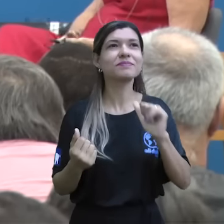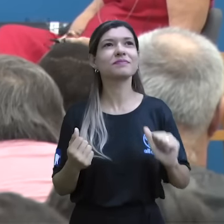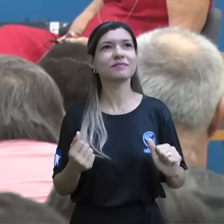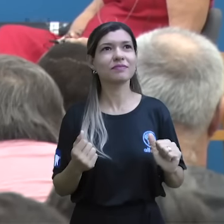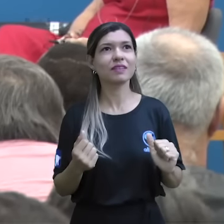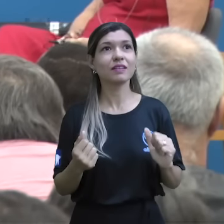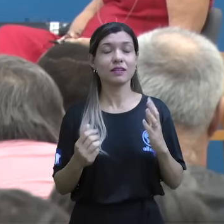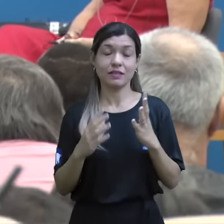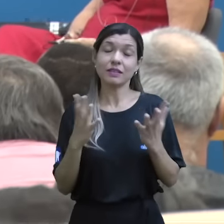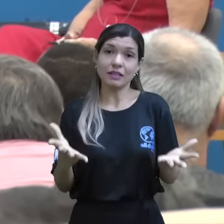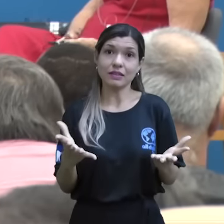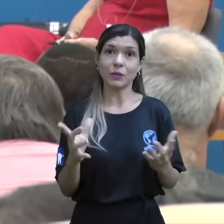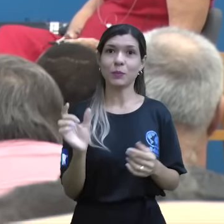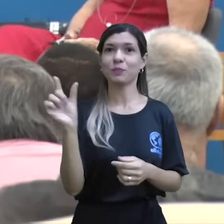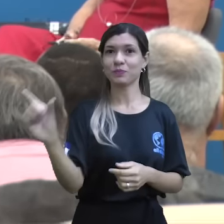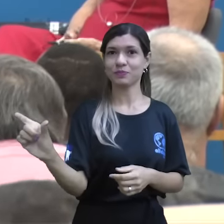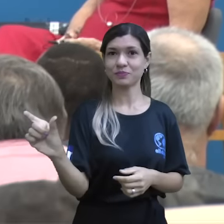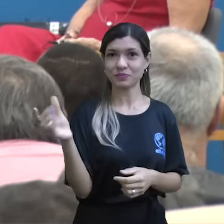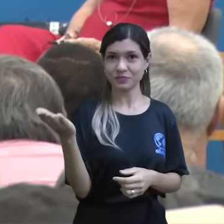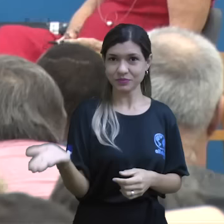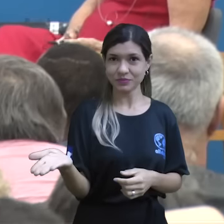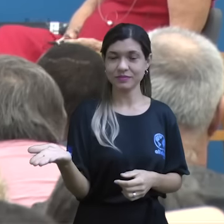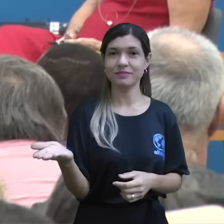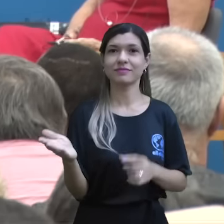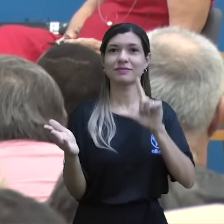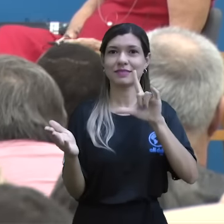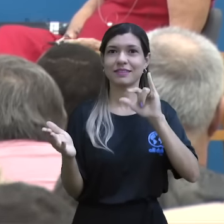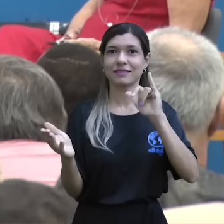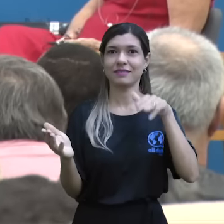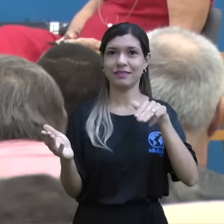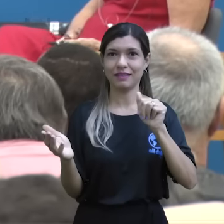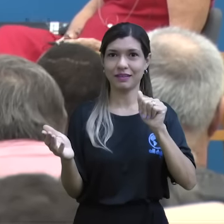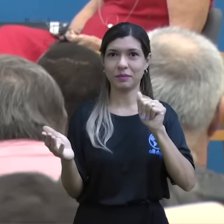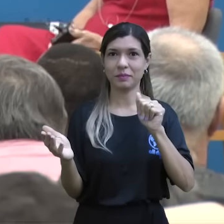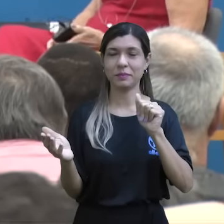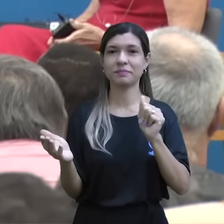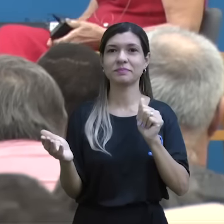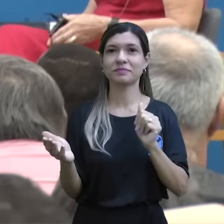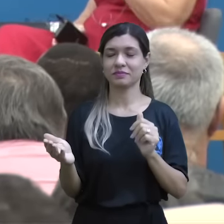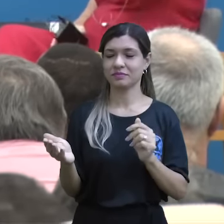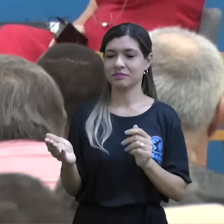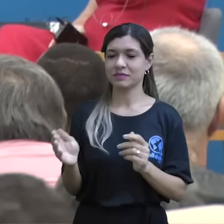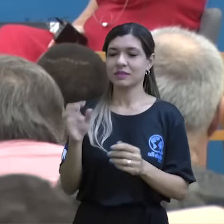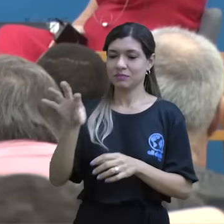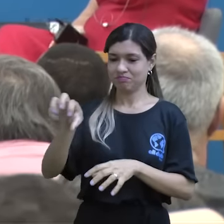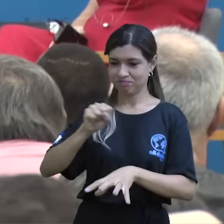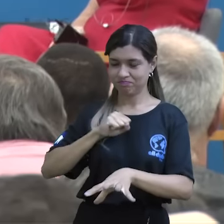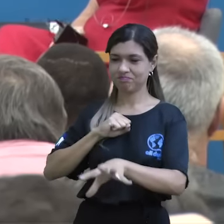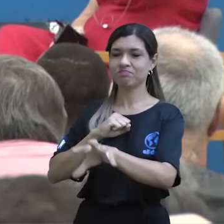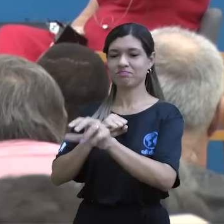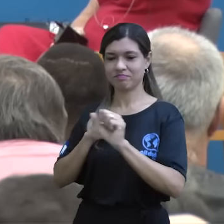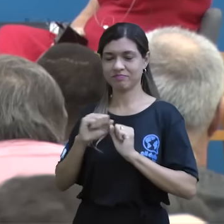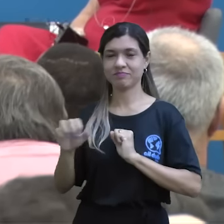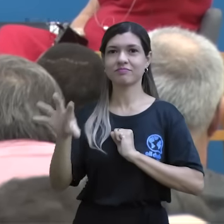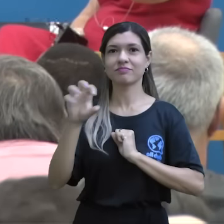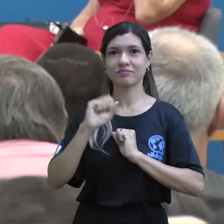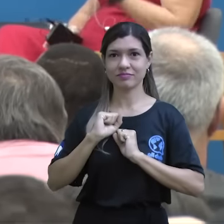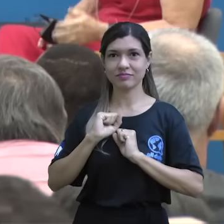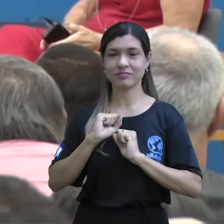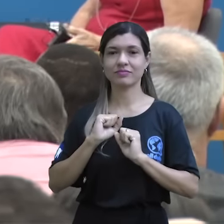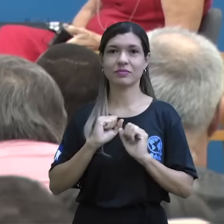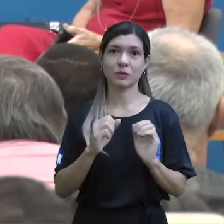essa, com essa crônica, eu e Heloísa, eu já aqui estava escrevendo, estava pesquisando sobre